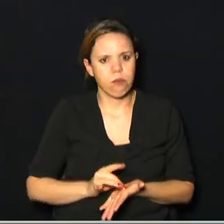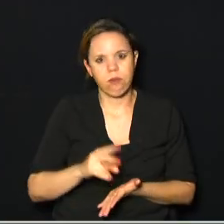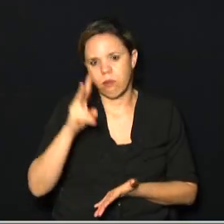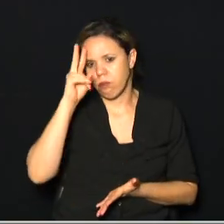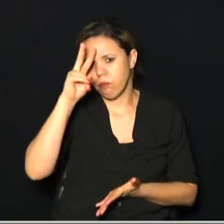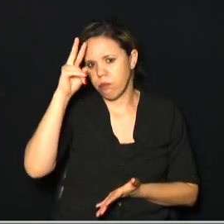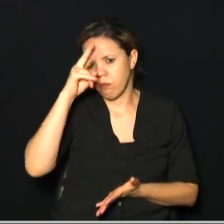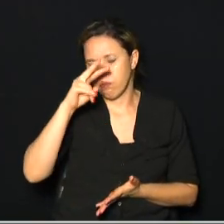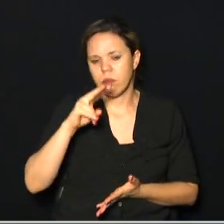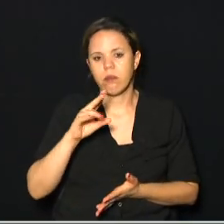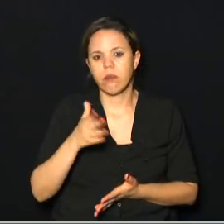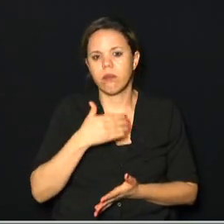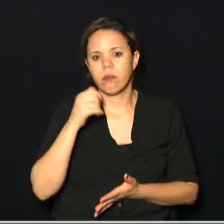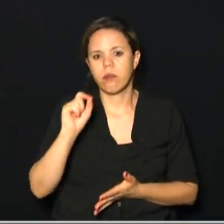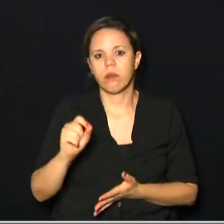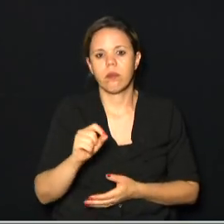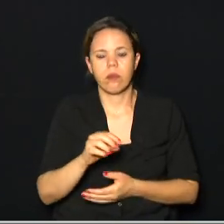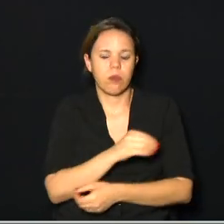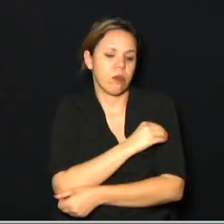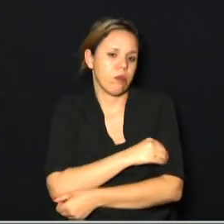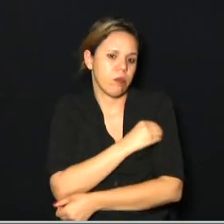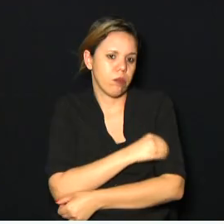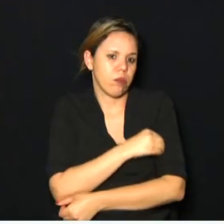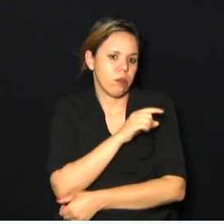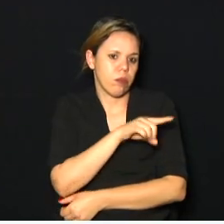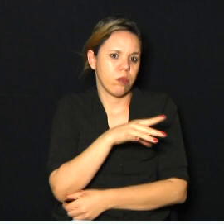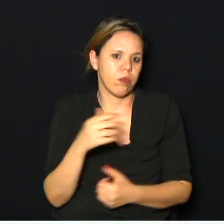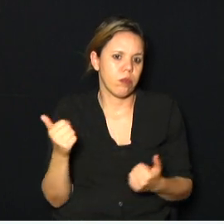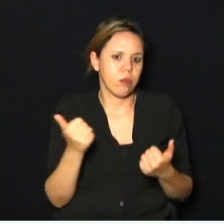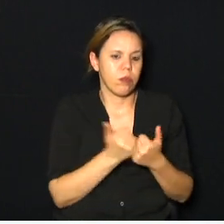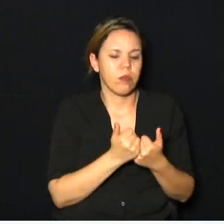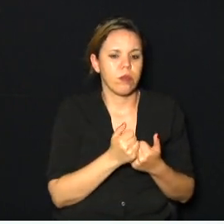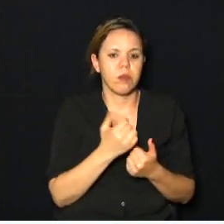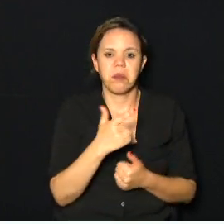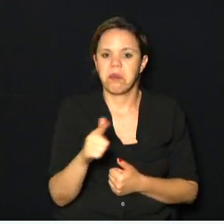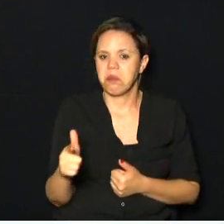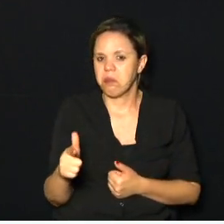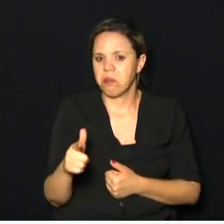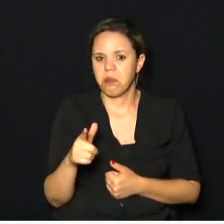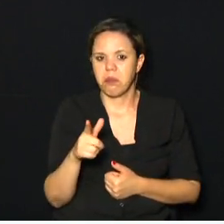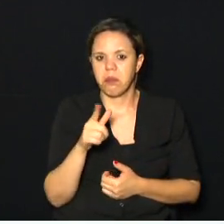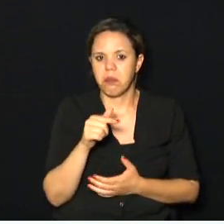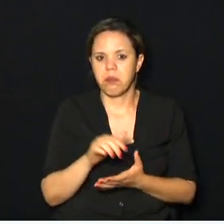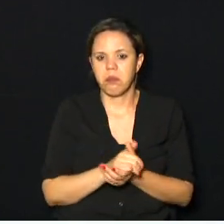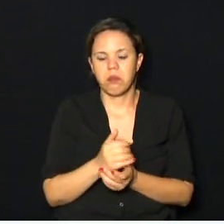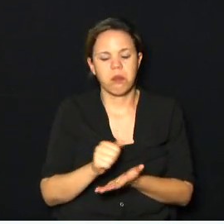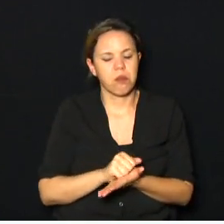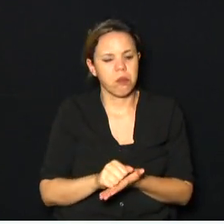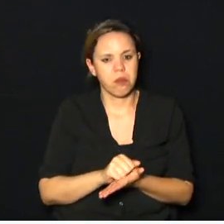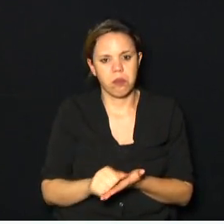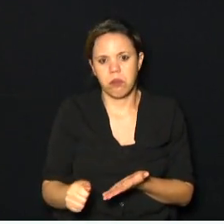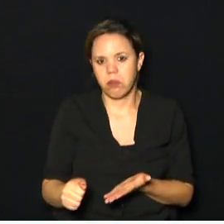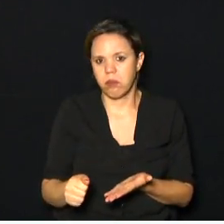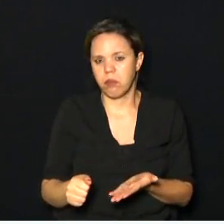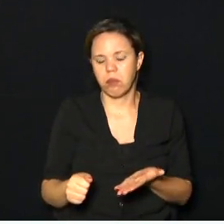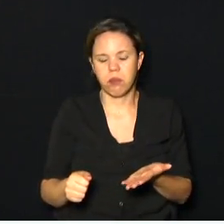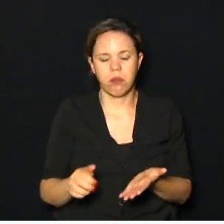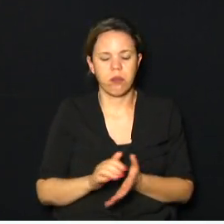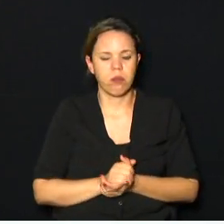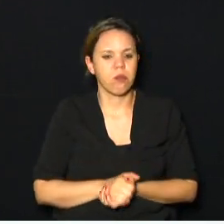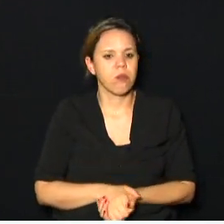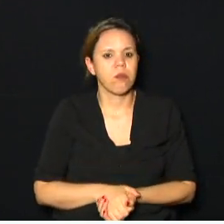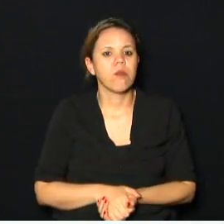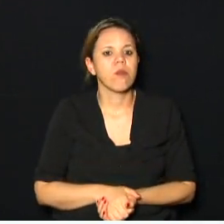lembrando que ela é melhor até do que o álcool. O álcool é substituto para quando eu não tenho uma torneira e um sabão para lavar a